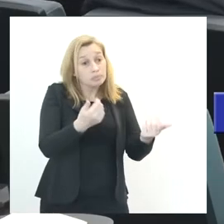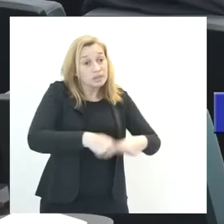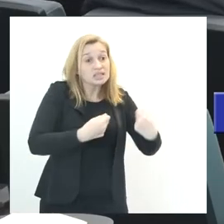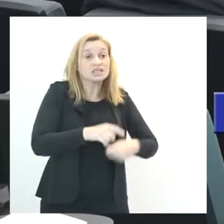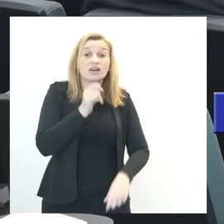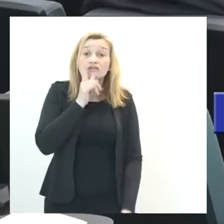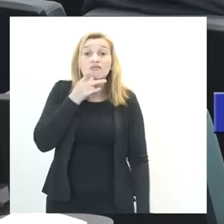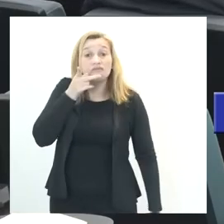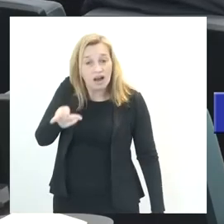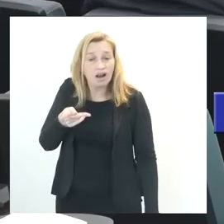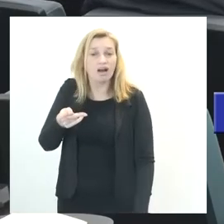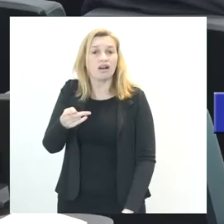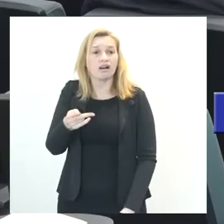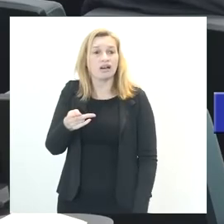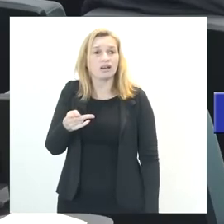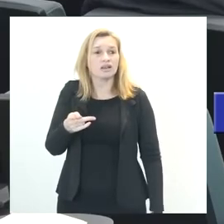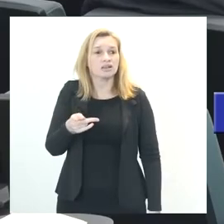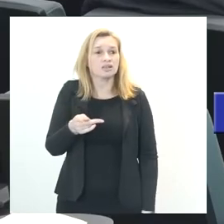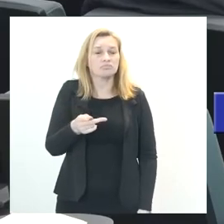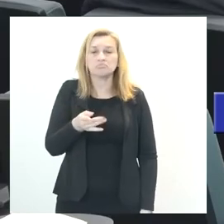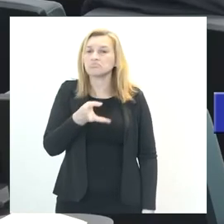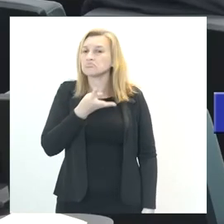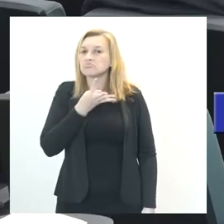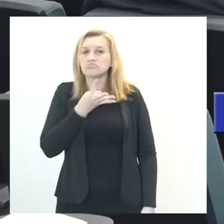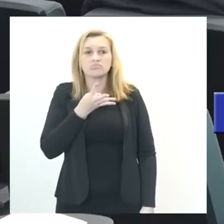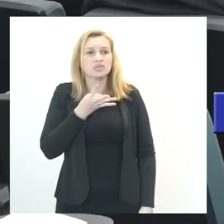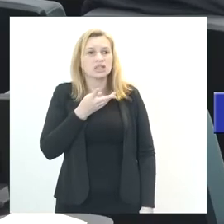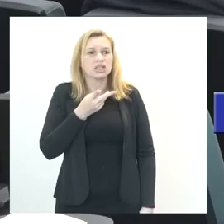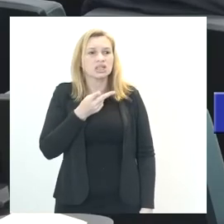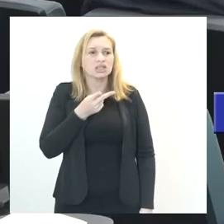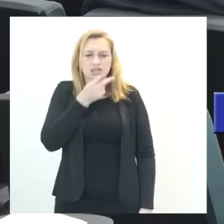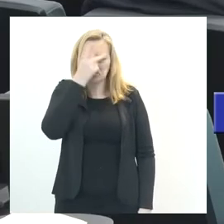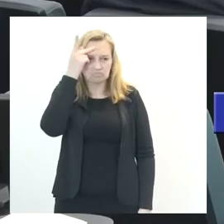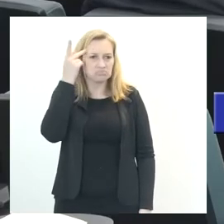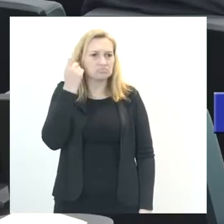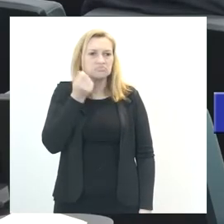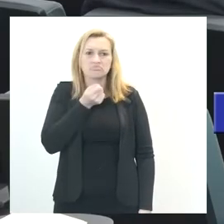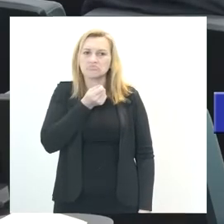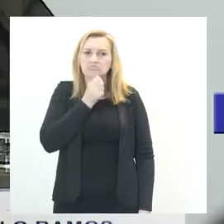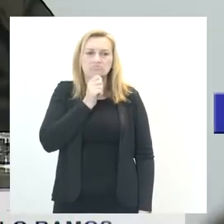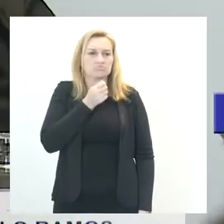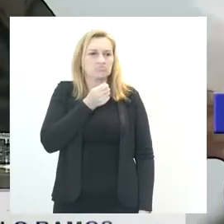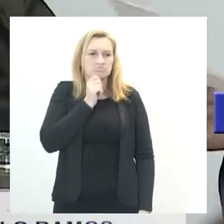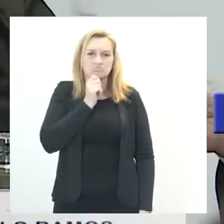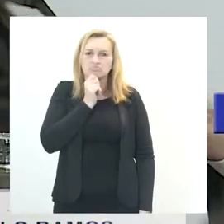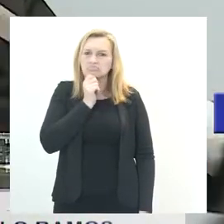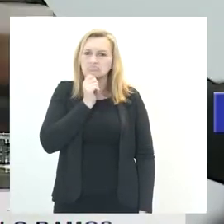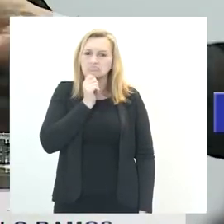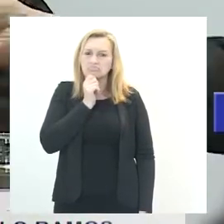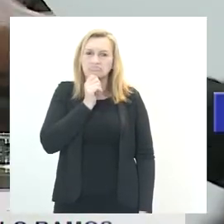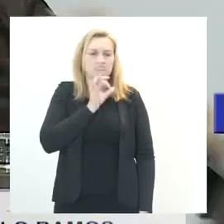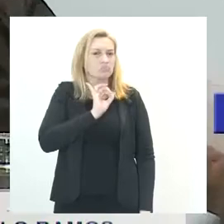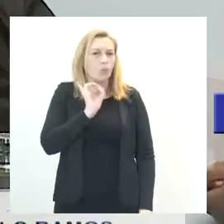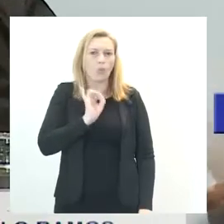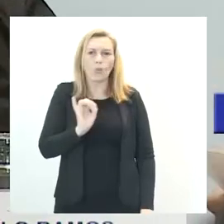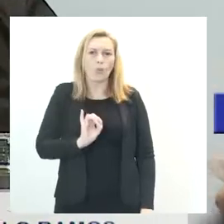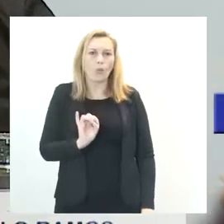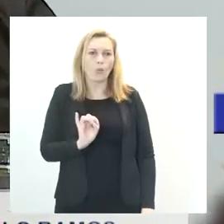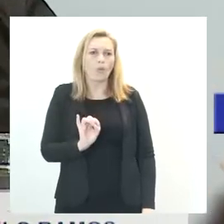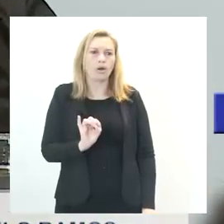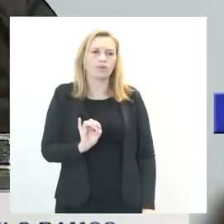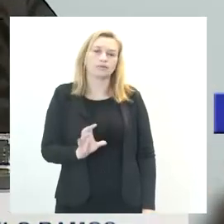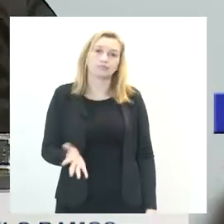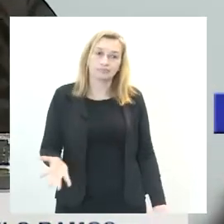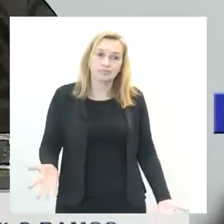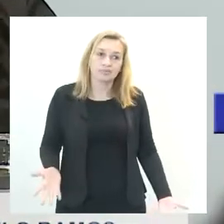são ilustres desconhecidos e não tem aqui é impressionar a privatização faz